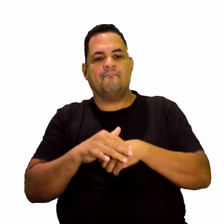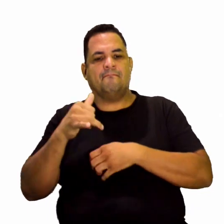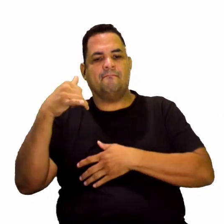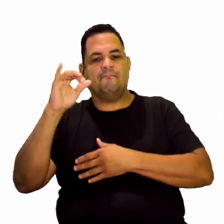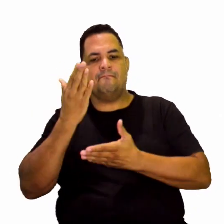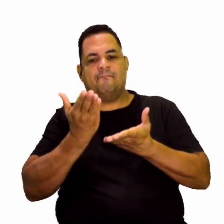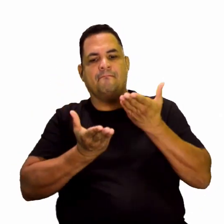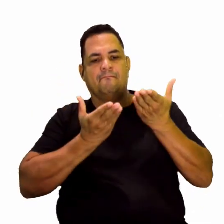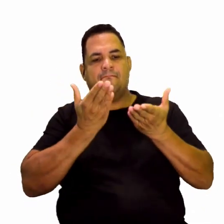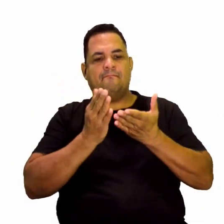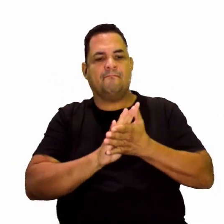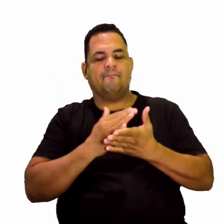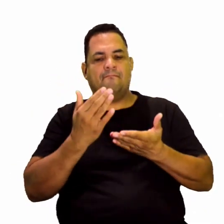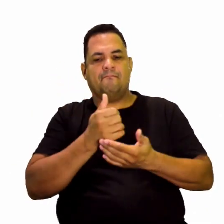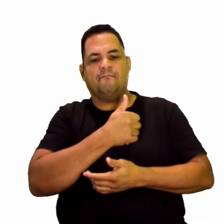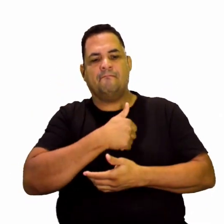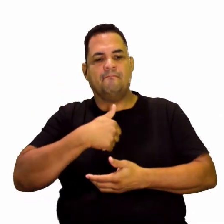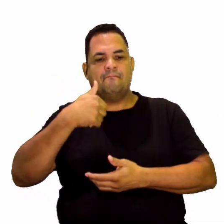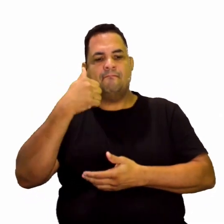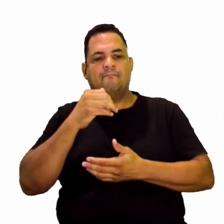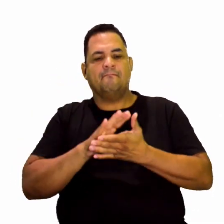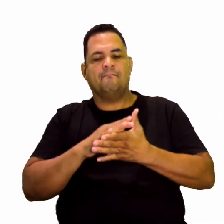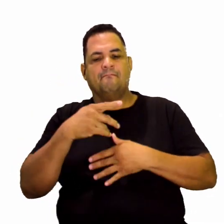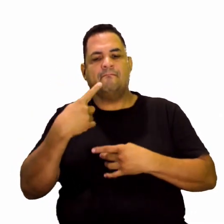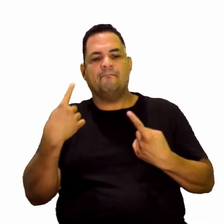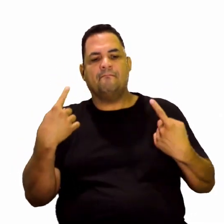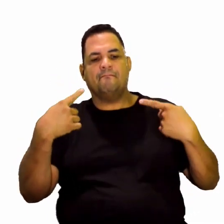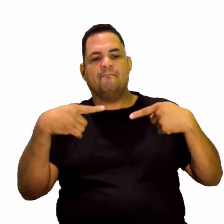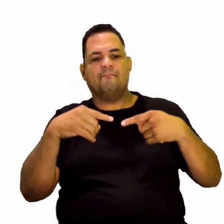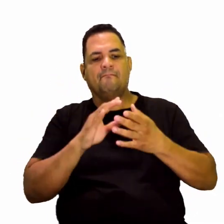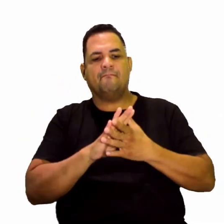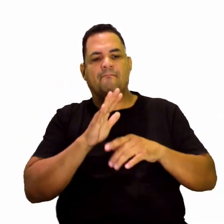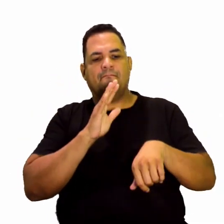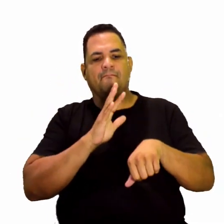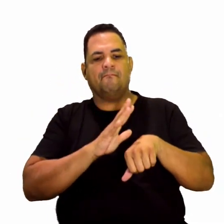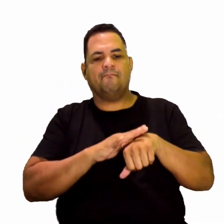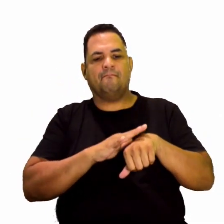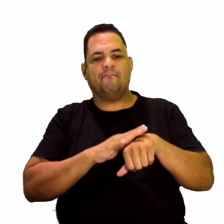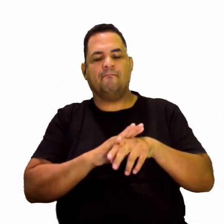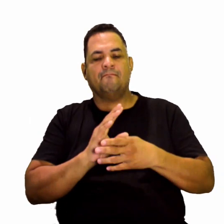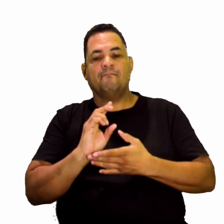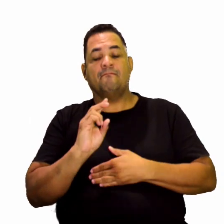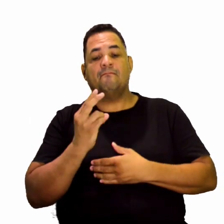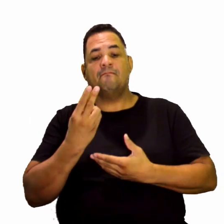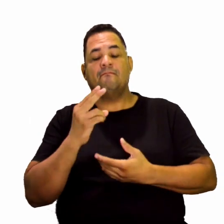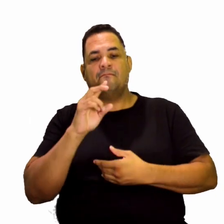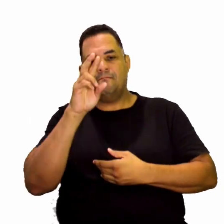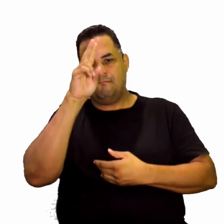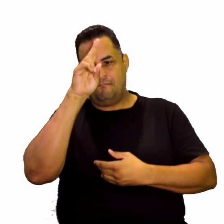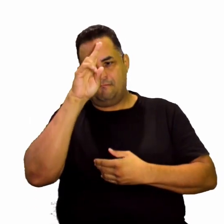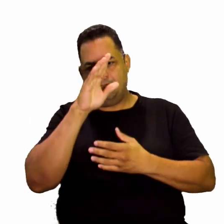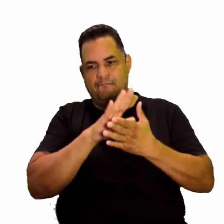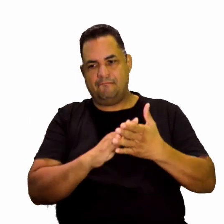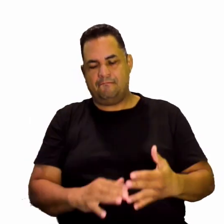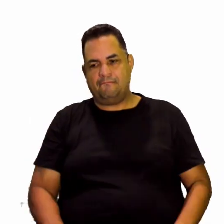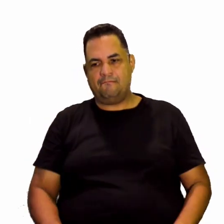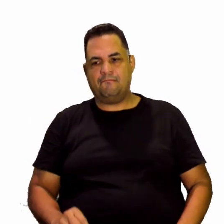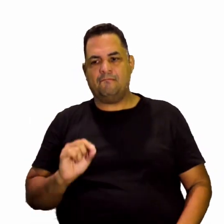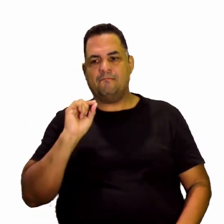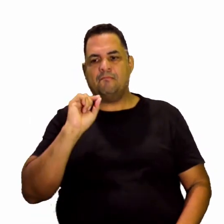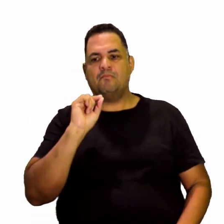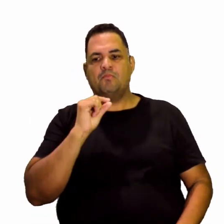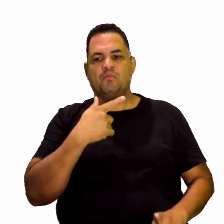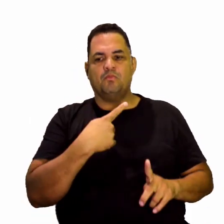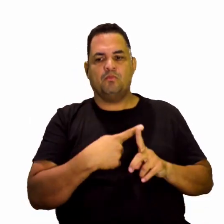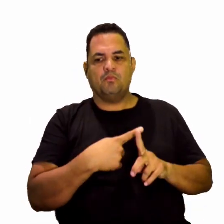prevenção e tratamentos mais eficazes contra doenças, tá, pessoal? Agora, por que é importante, pessoal?